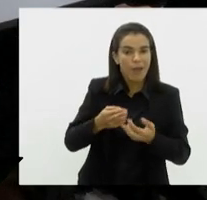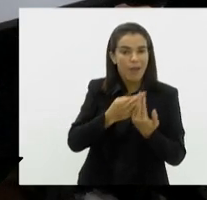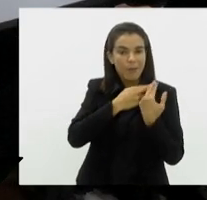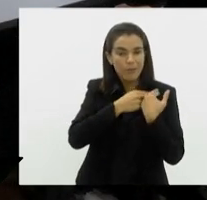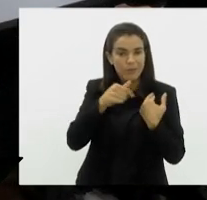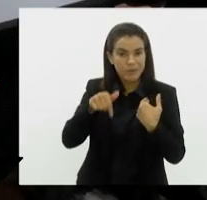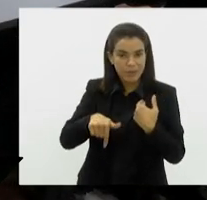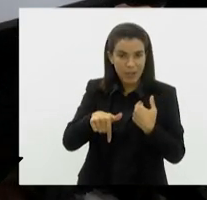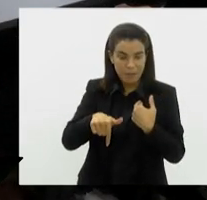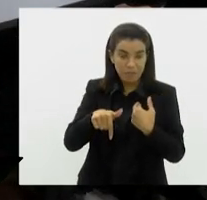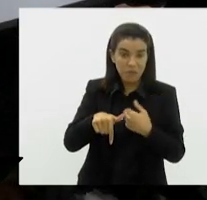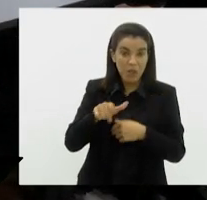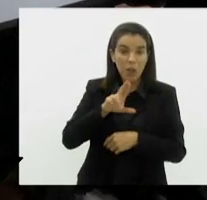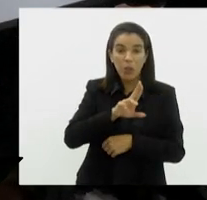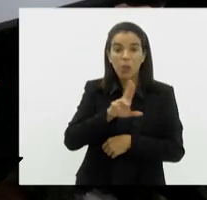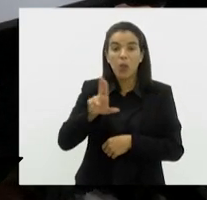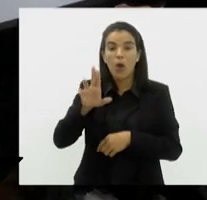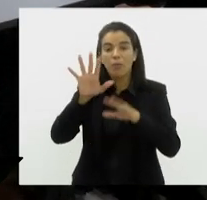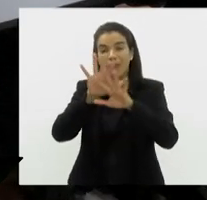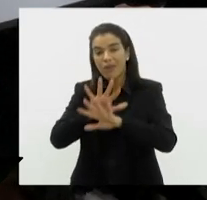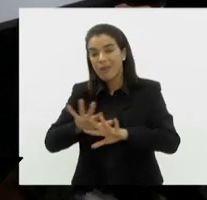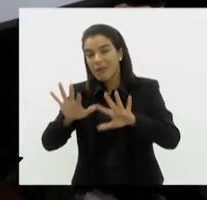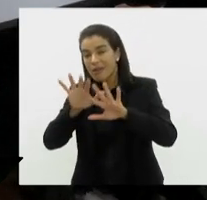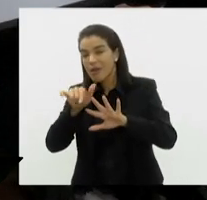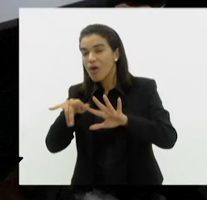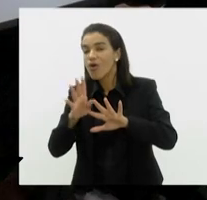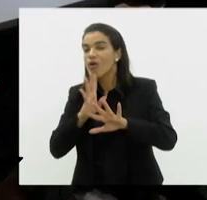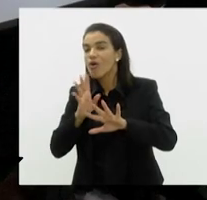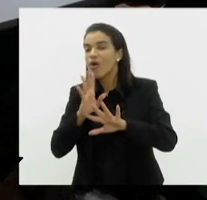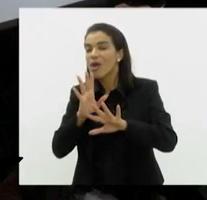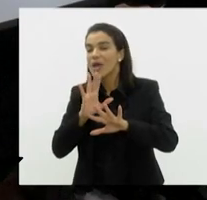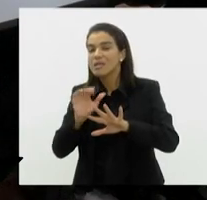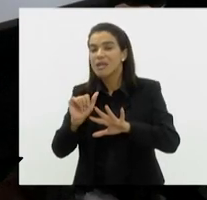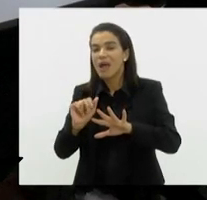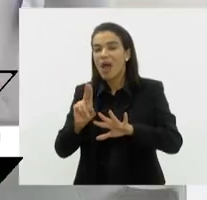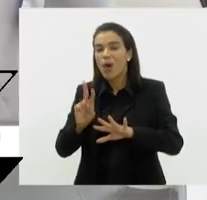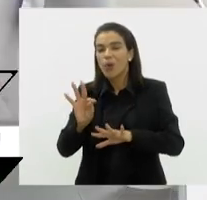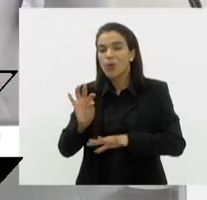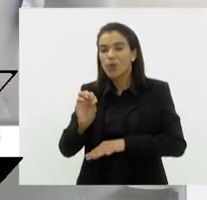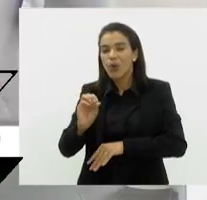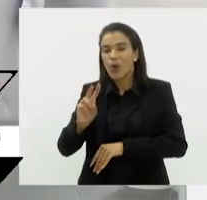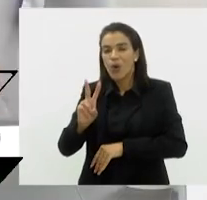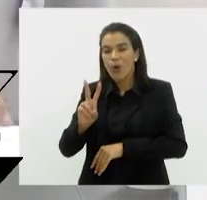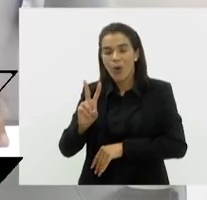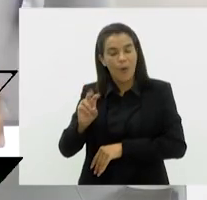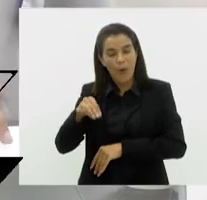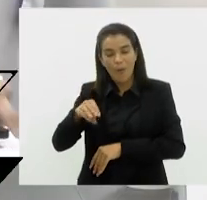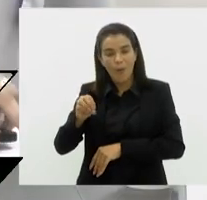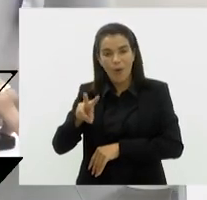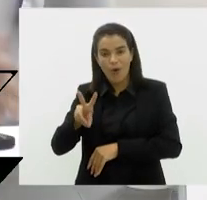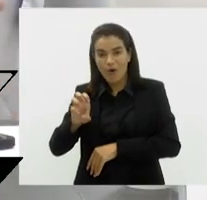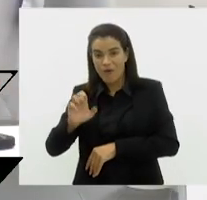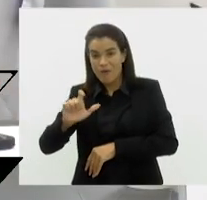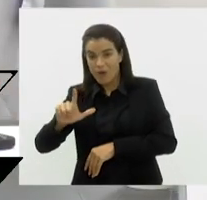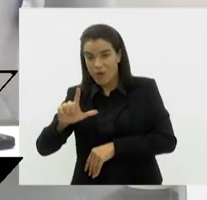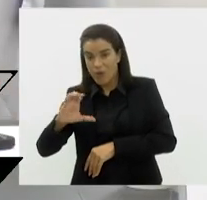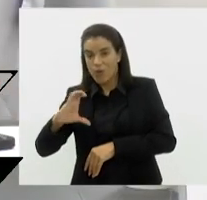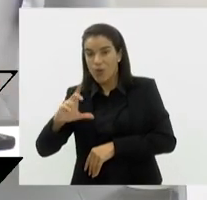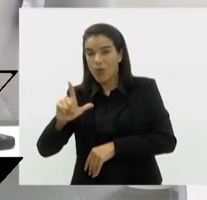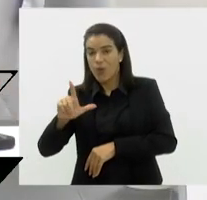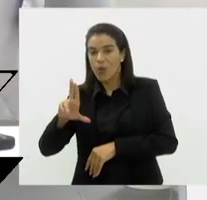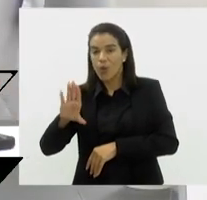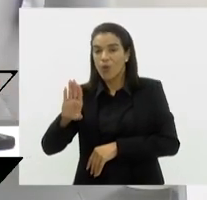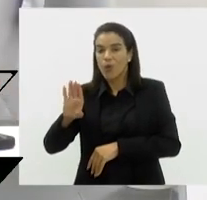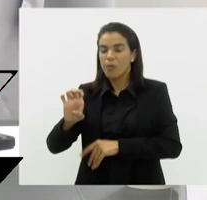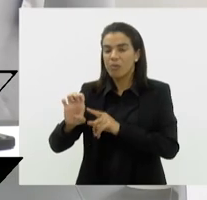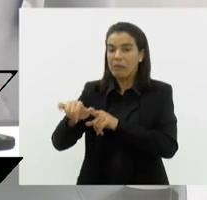e tem o nome Fantasia de Automóvel Clube, e todo mundo conhece como Automóvel Clube, mas tem algum trecho que é sob administração municipal. É, a Avenida e aí a